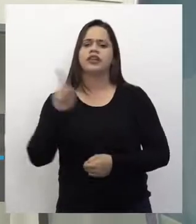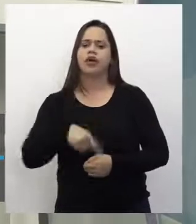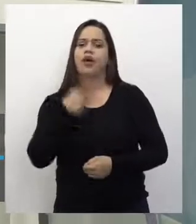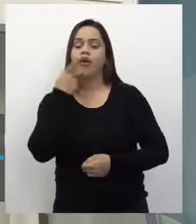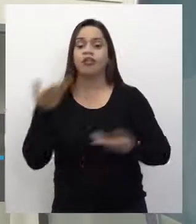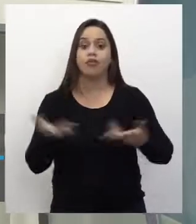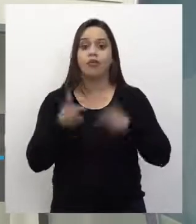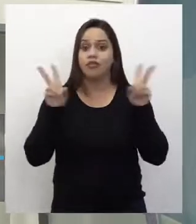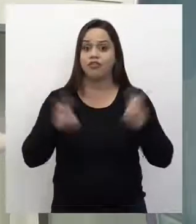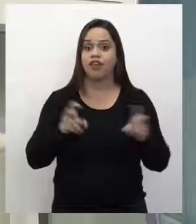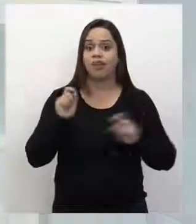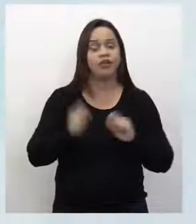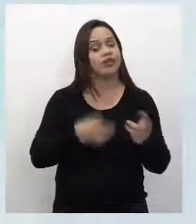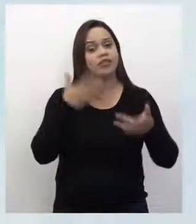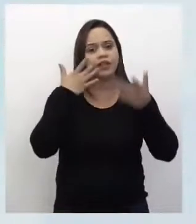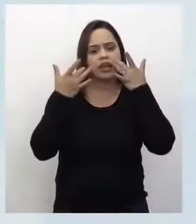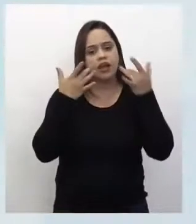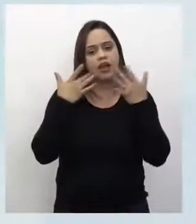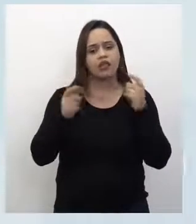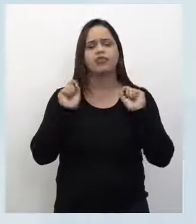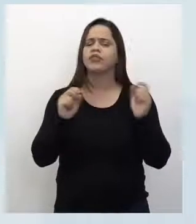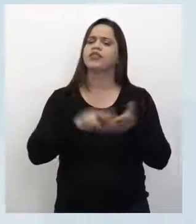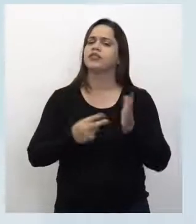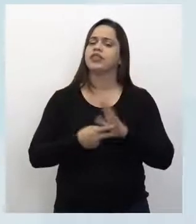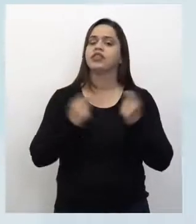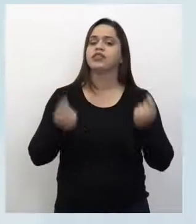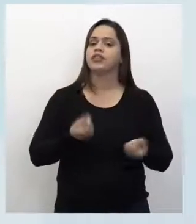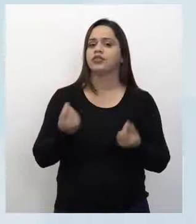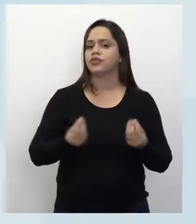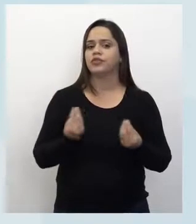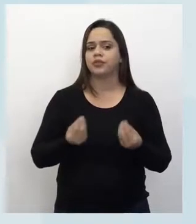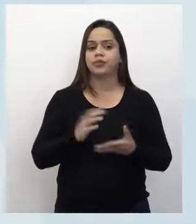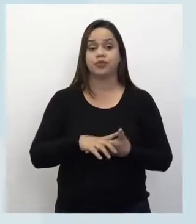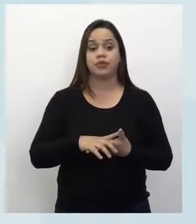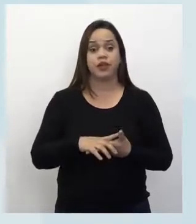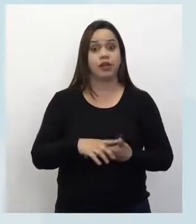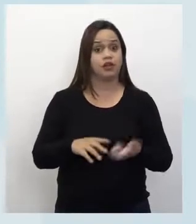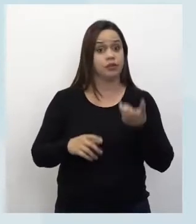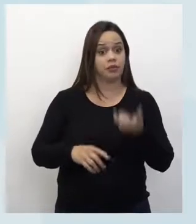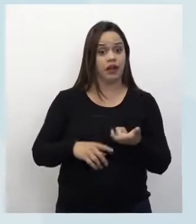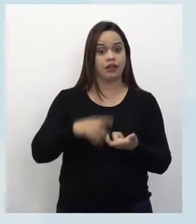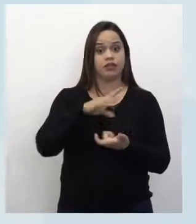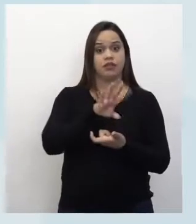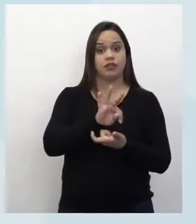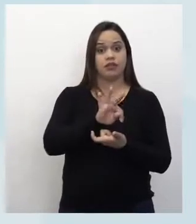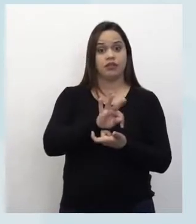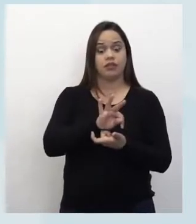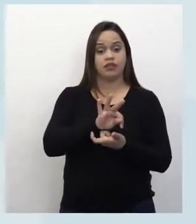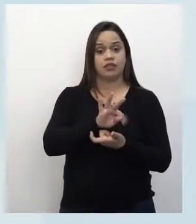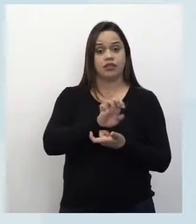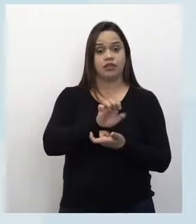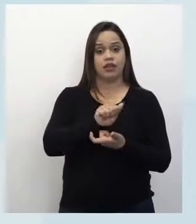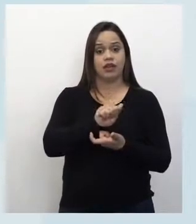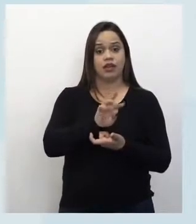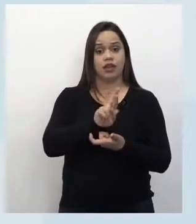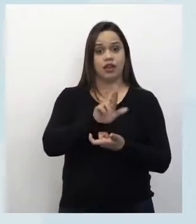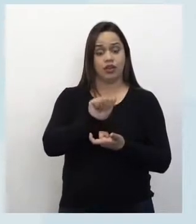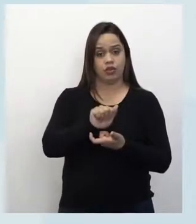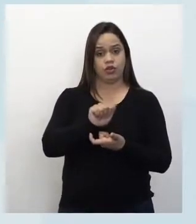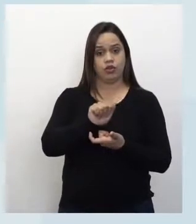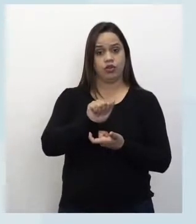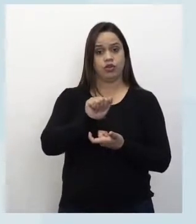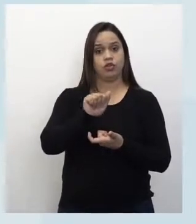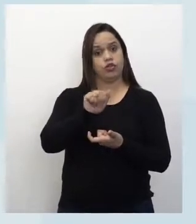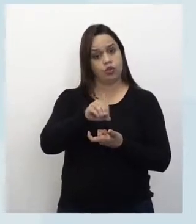sobre teatro. Então, o que é o teatro? A palavra teatro vem do grego teatron, que significa